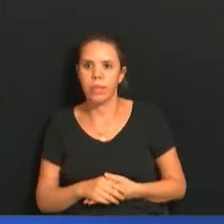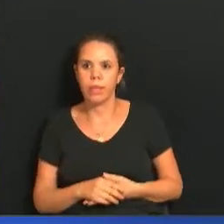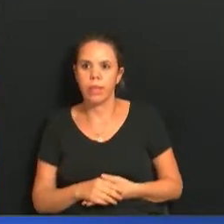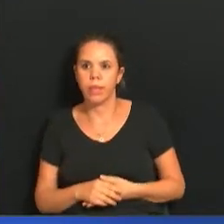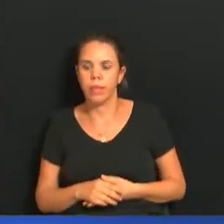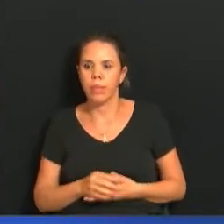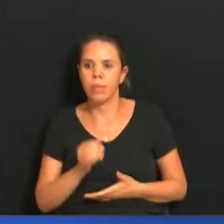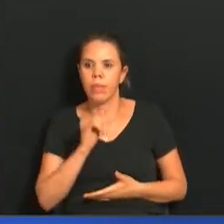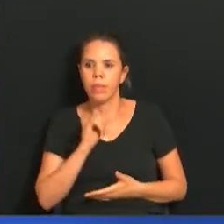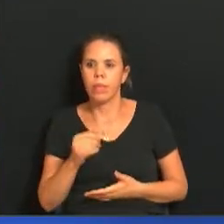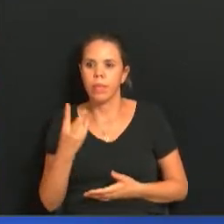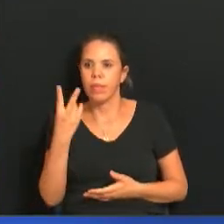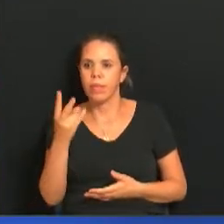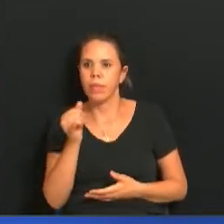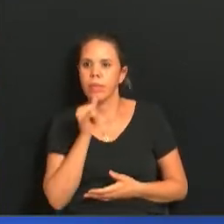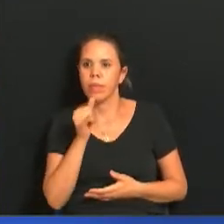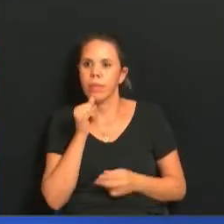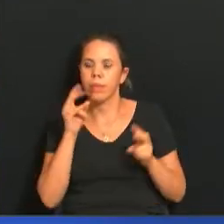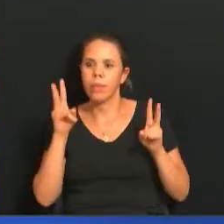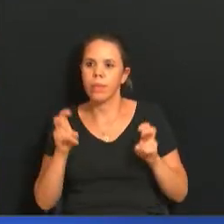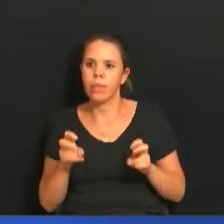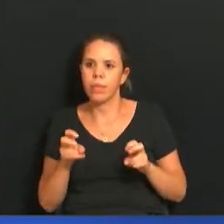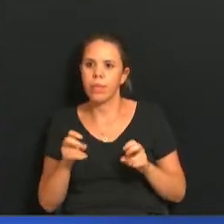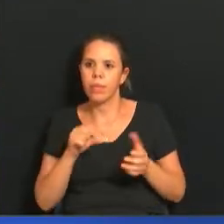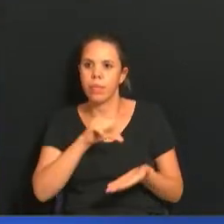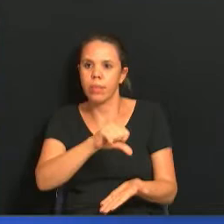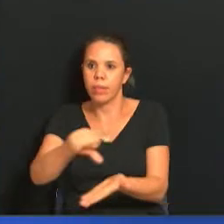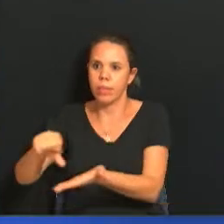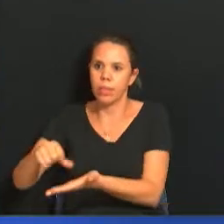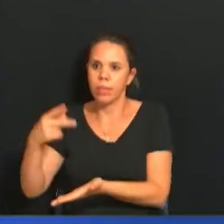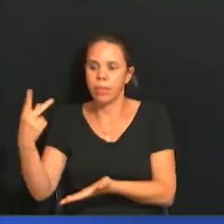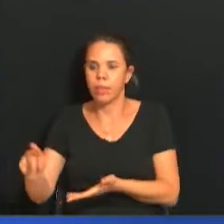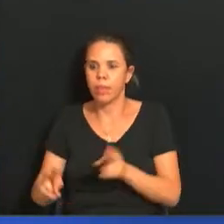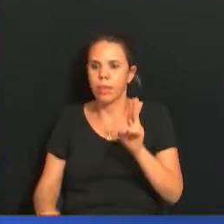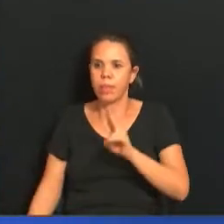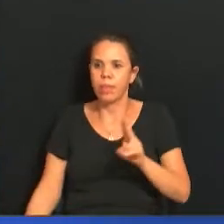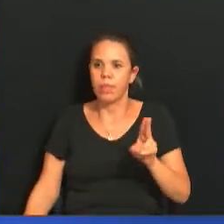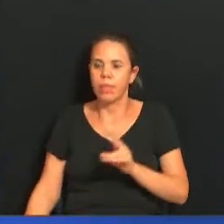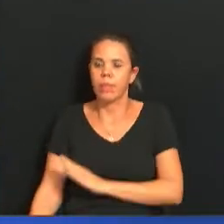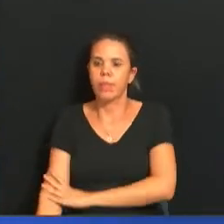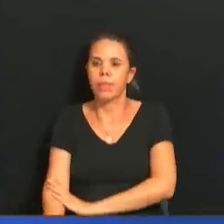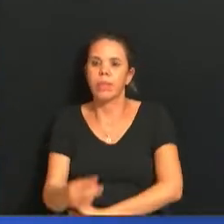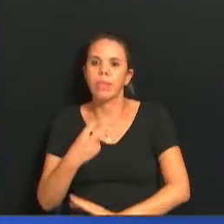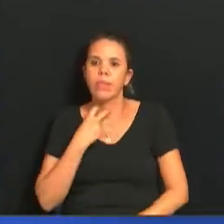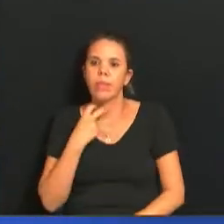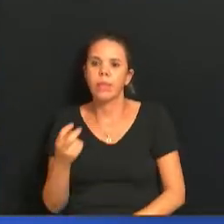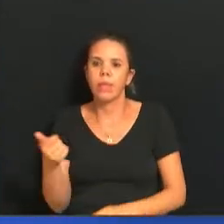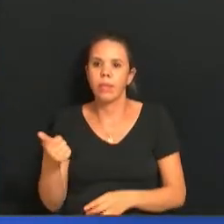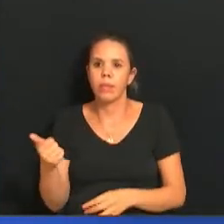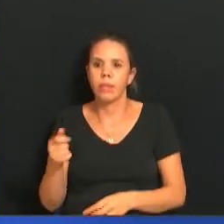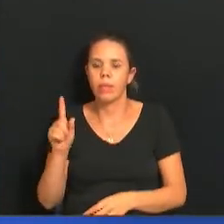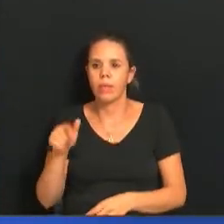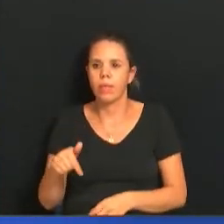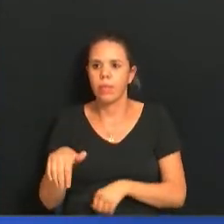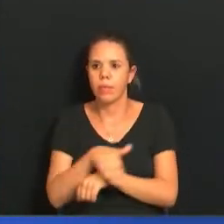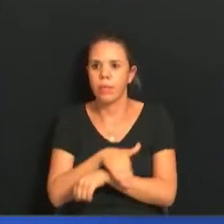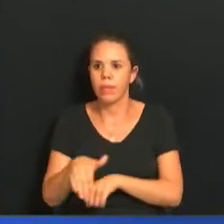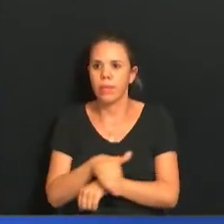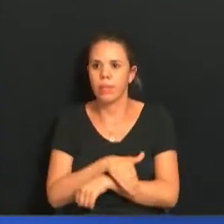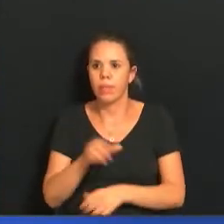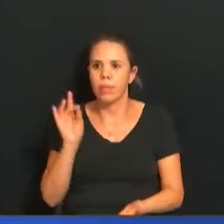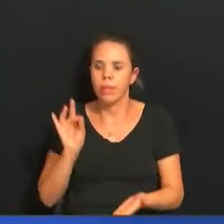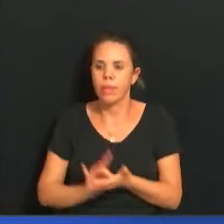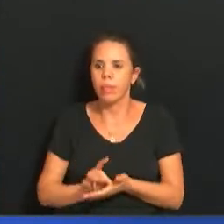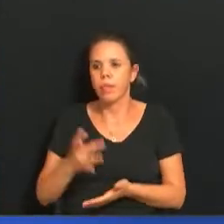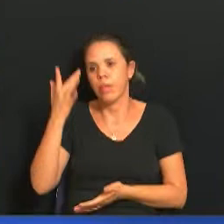dar dois exemplos sobre esses seus locais, tá? Utilizando comandos de voz. O primeiro é dando um endereço fictício. Eu não